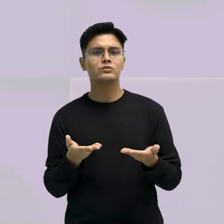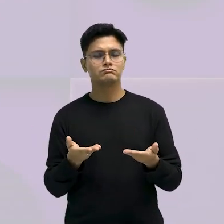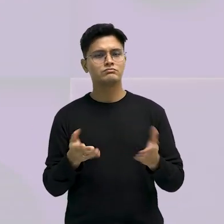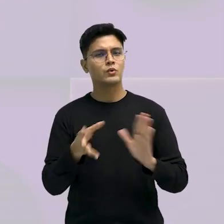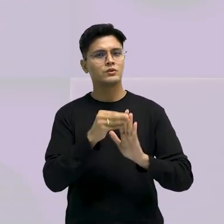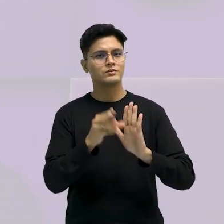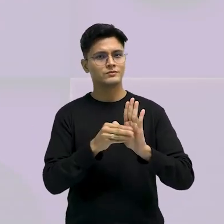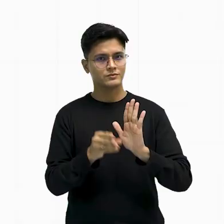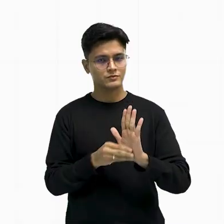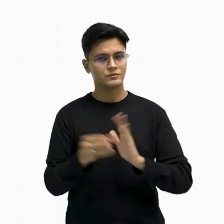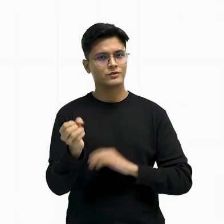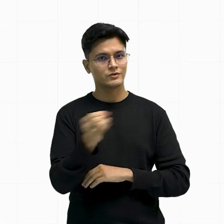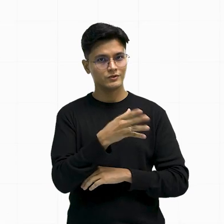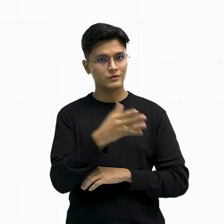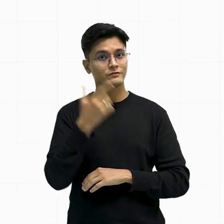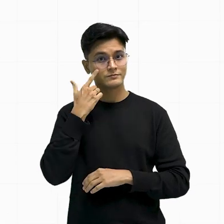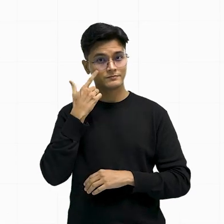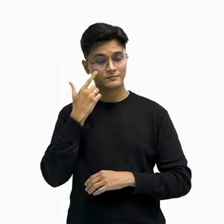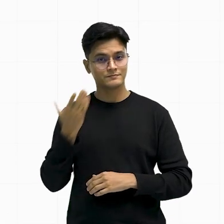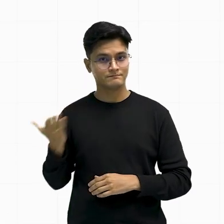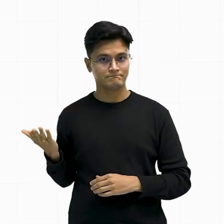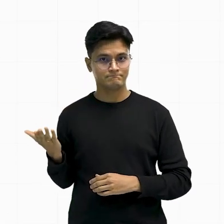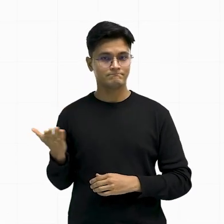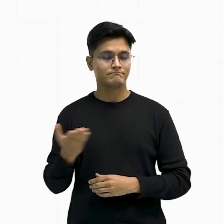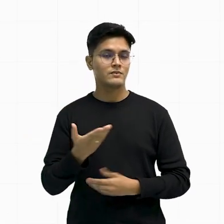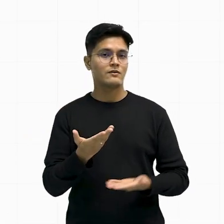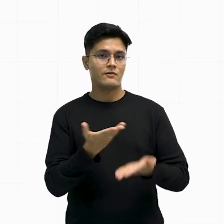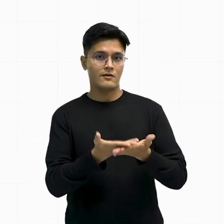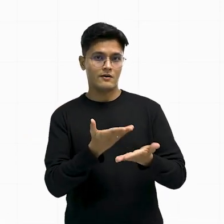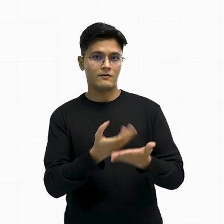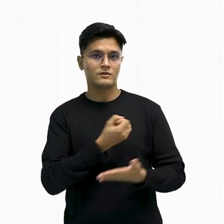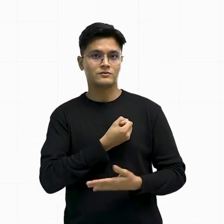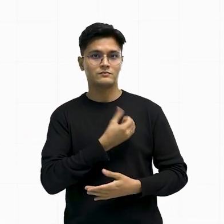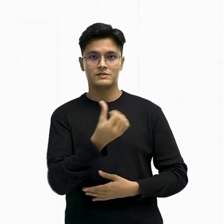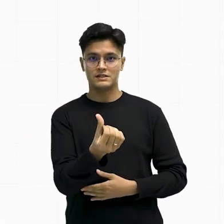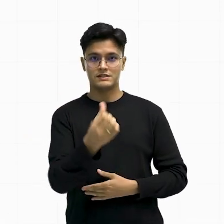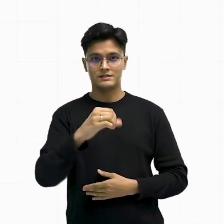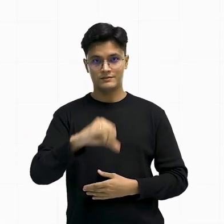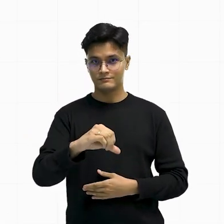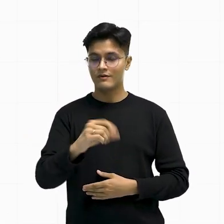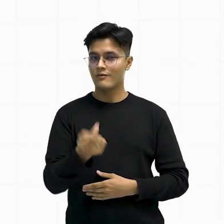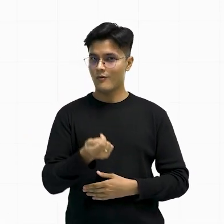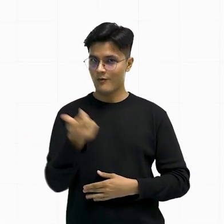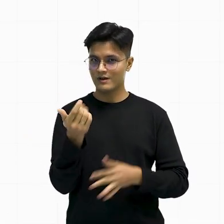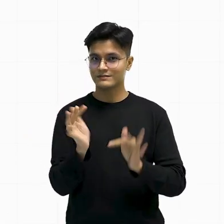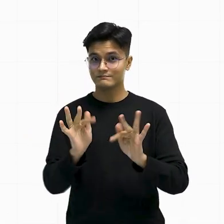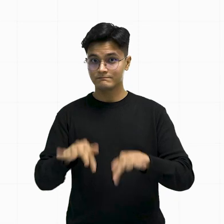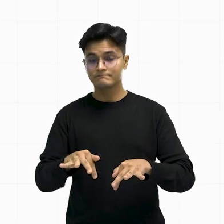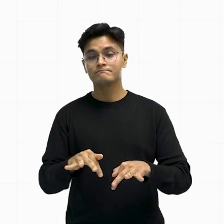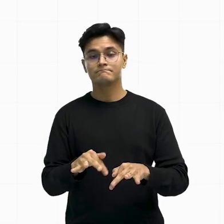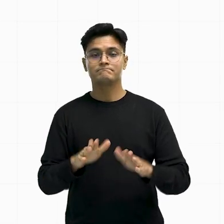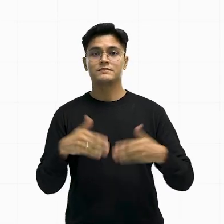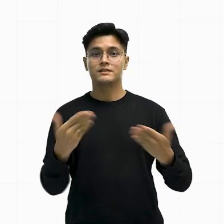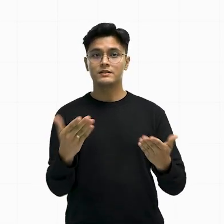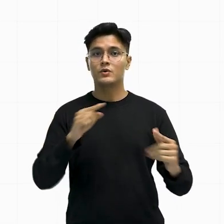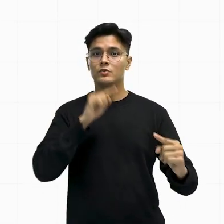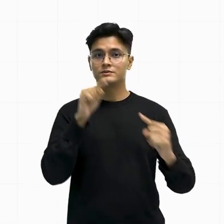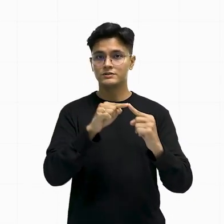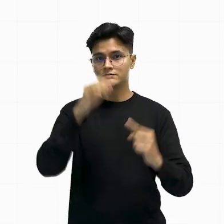novo conteúdo, acompanha comigo. Aula de número 69, tá acabando, hein? Objeto de